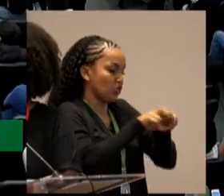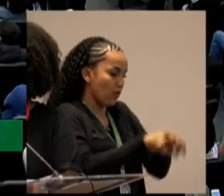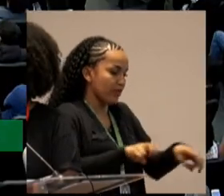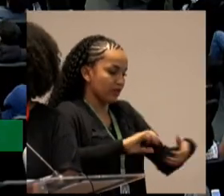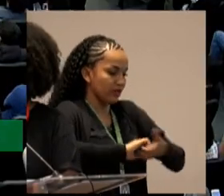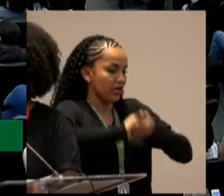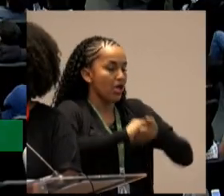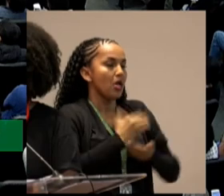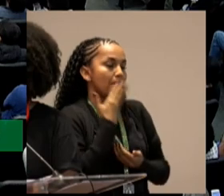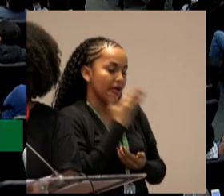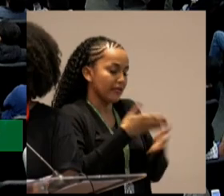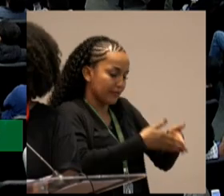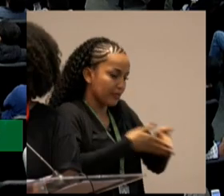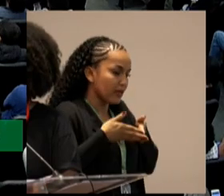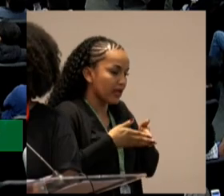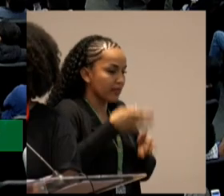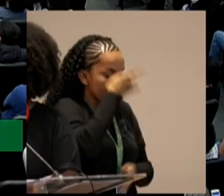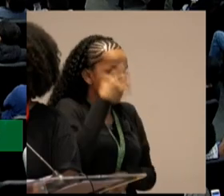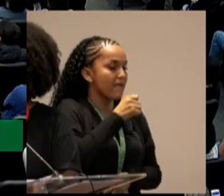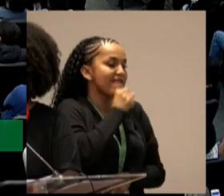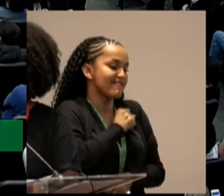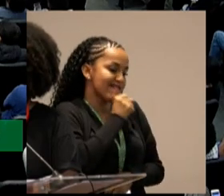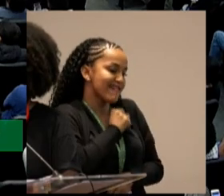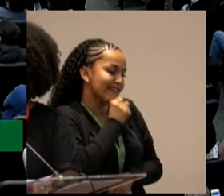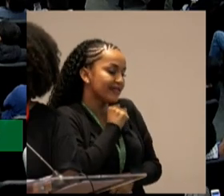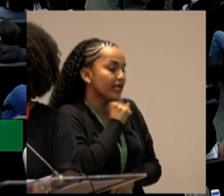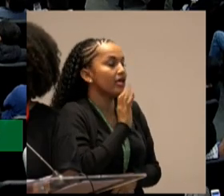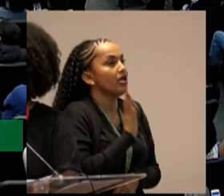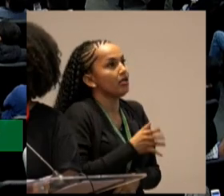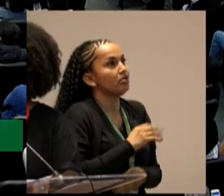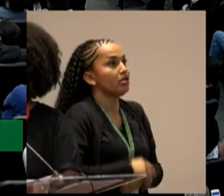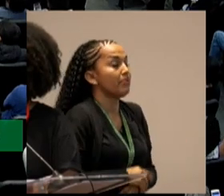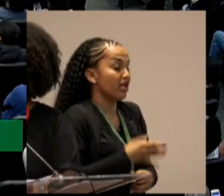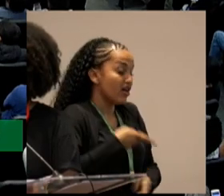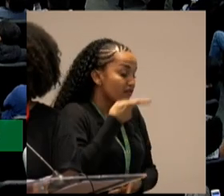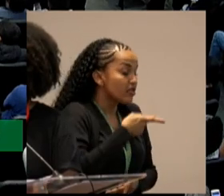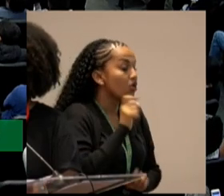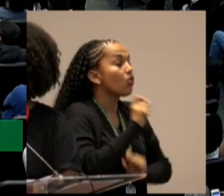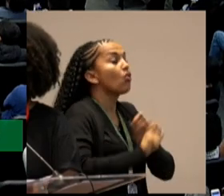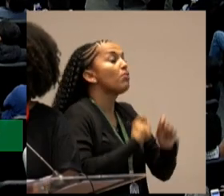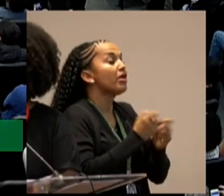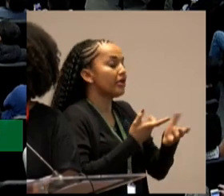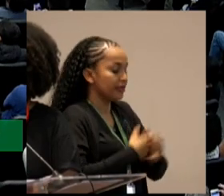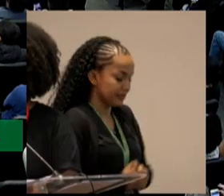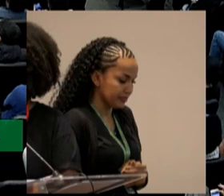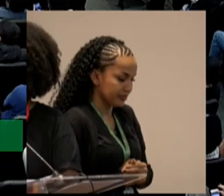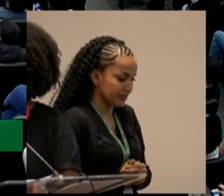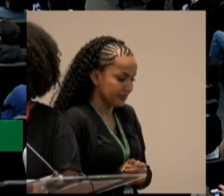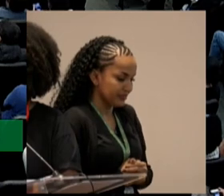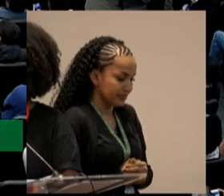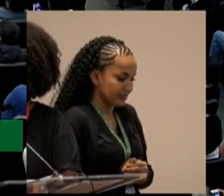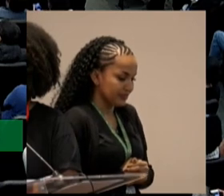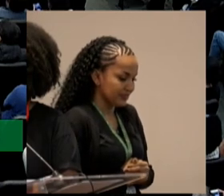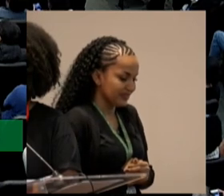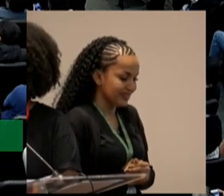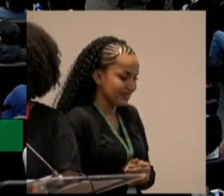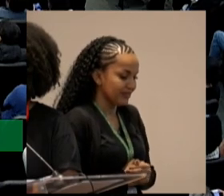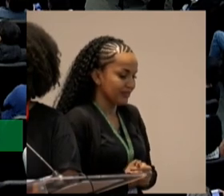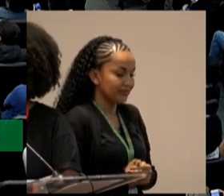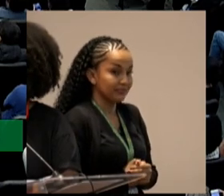É, peço licença para os mais velhos e para as mais velhas para dizer como é importante aqui